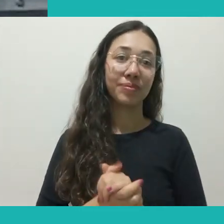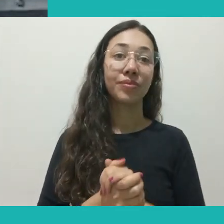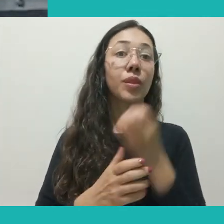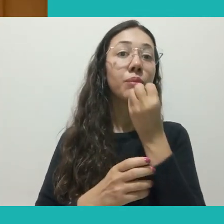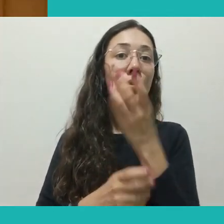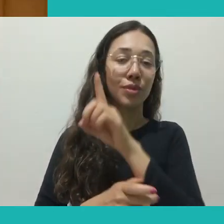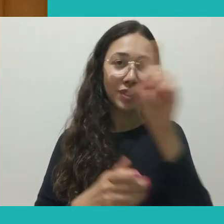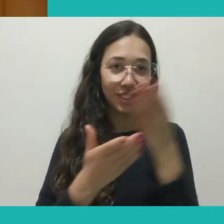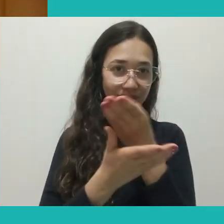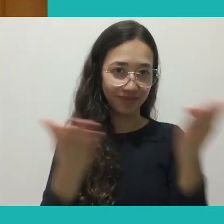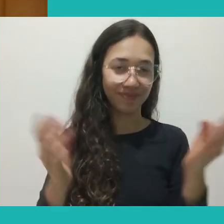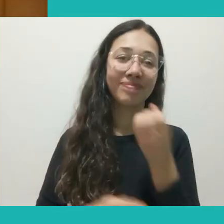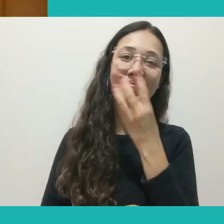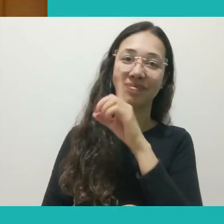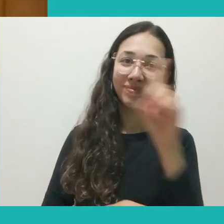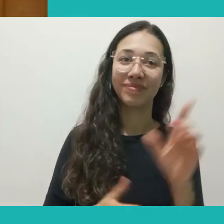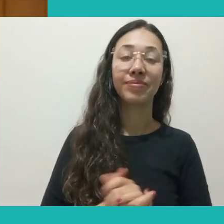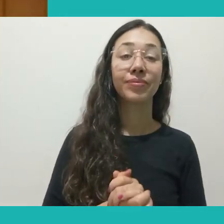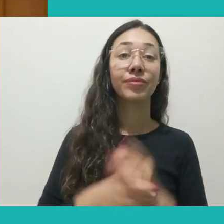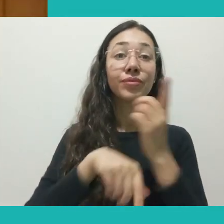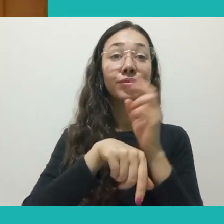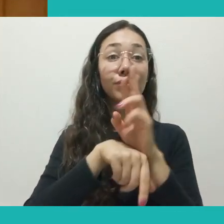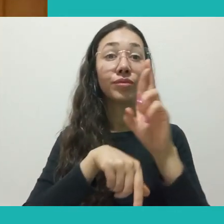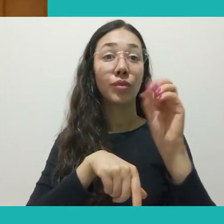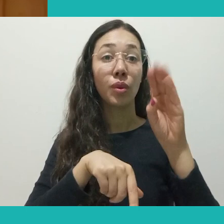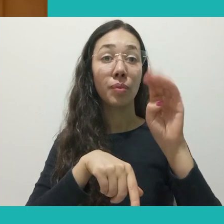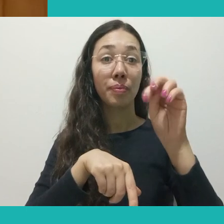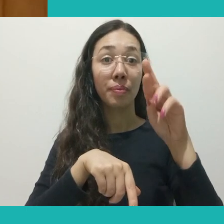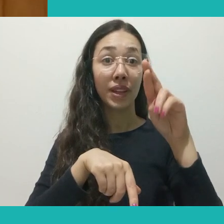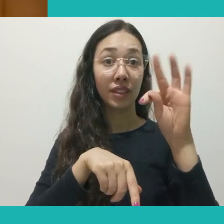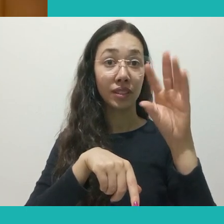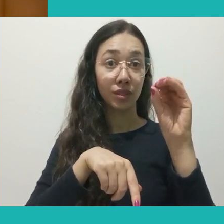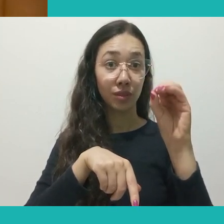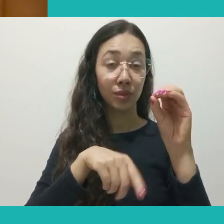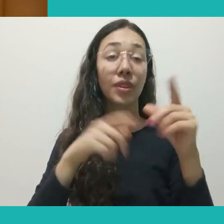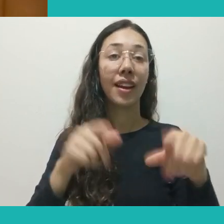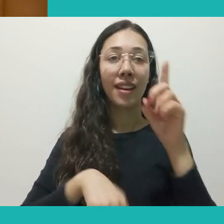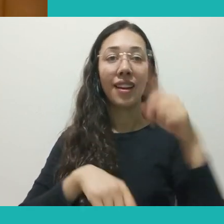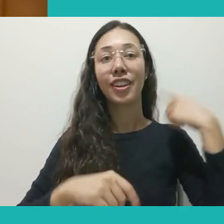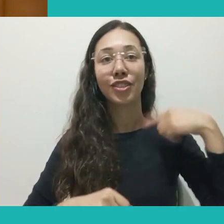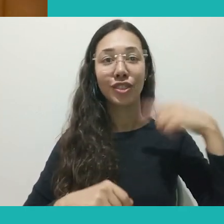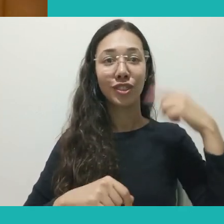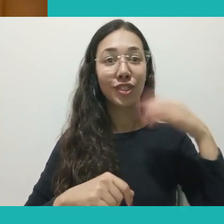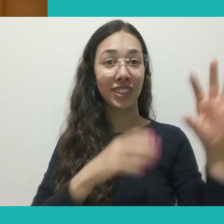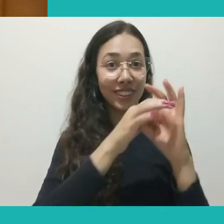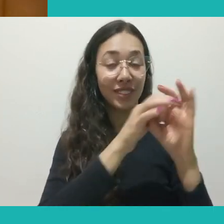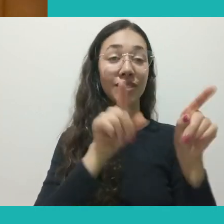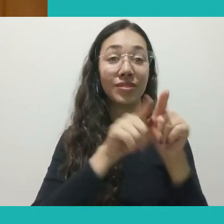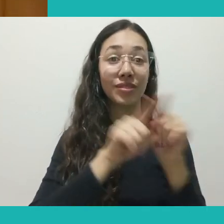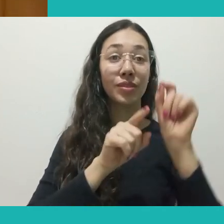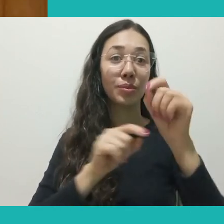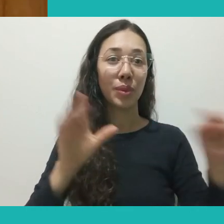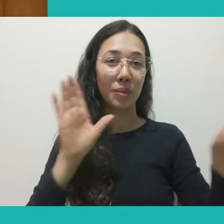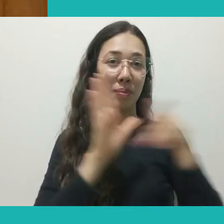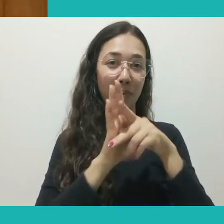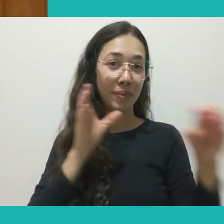Bom dia para o senhor. Bom dia. Dr. Roberto Carlos Rocha Caiate é advogado da União, membro da Comissão